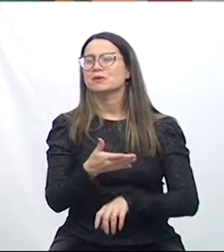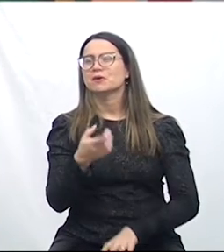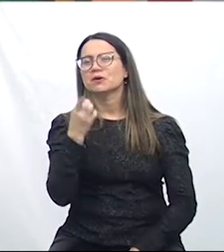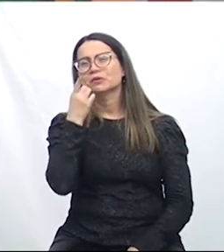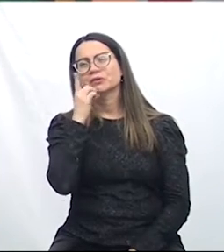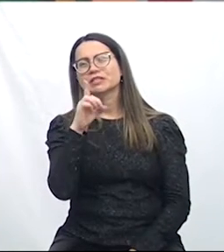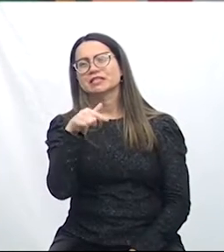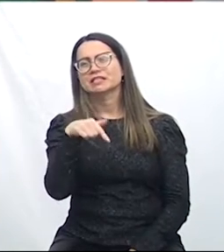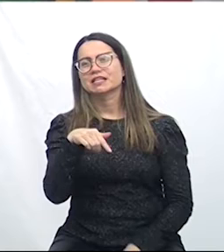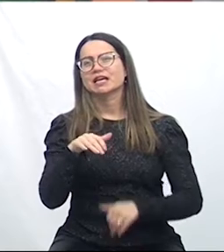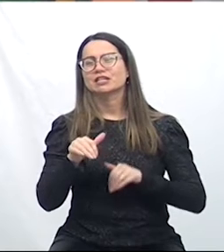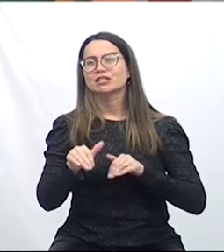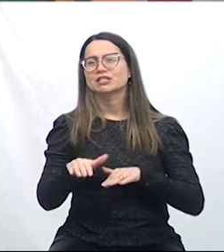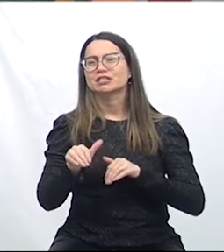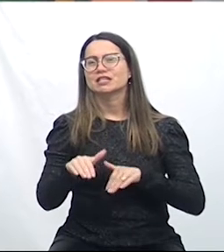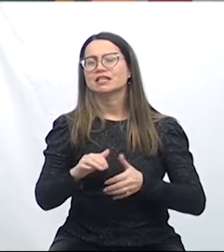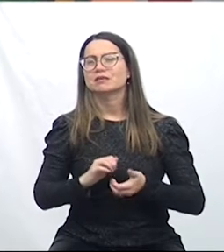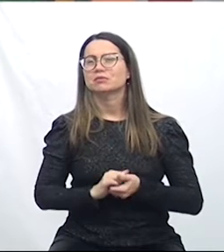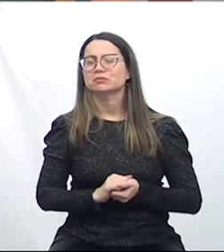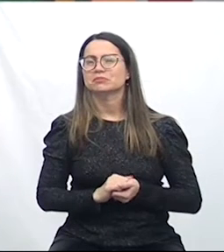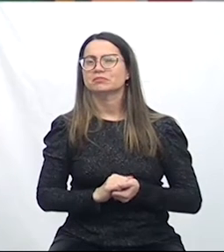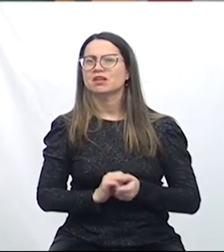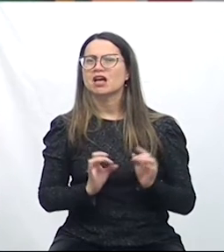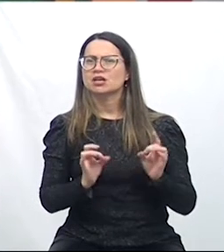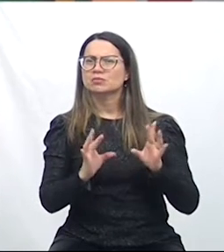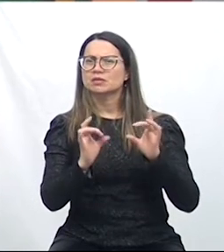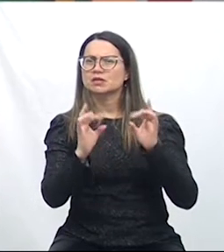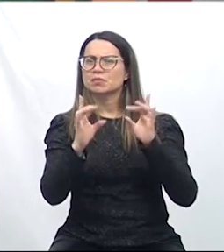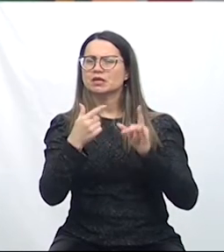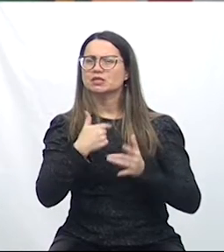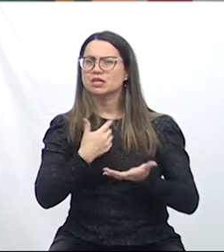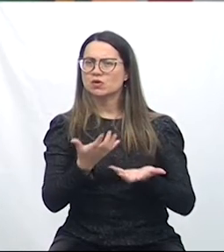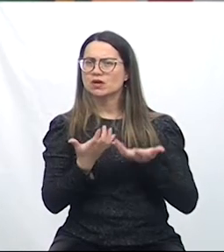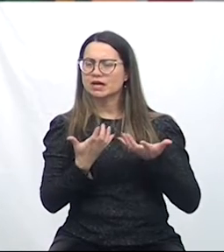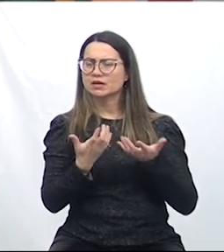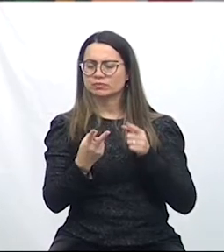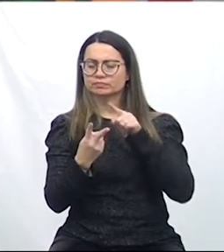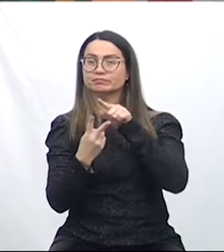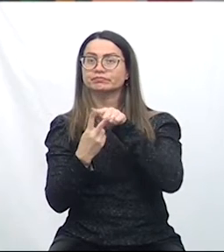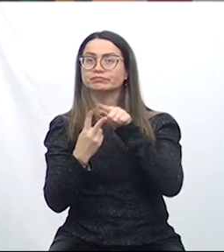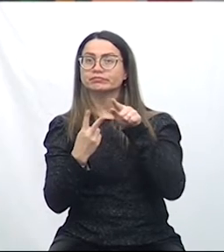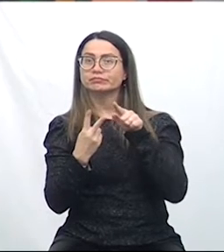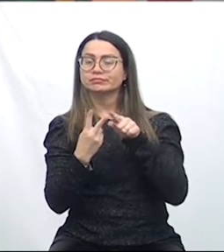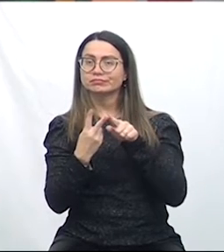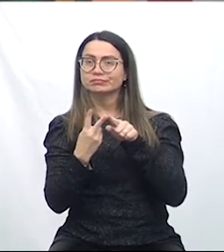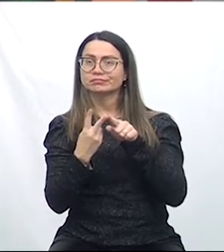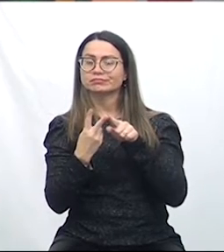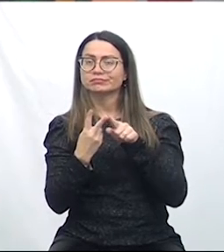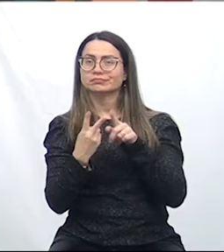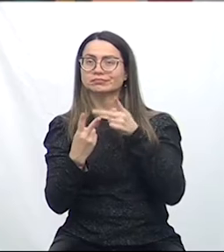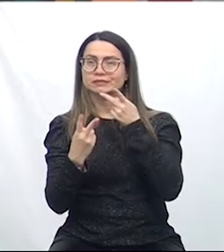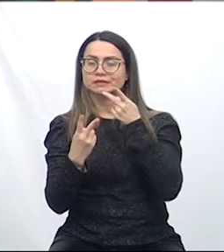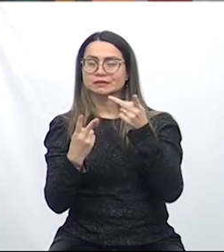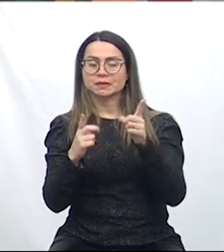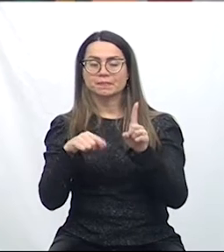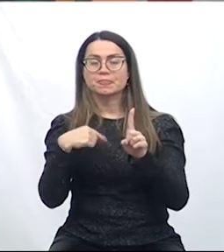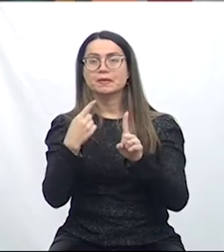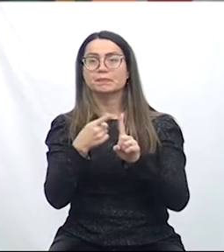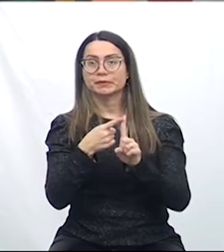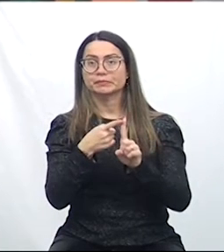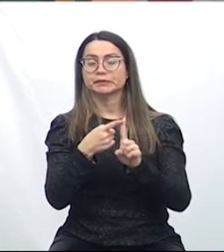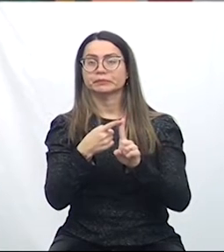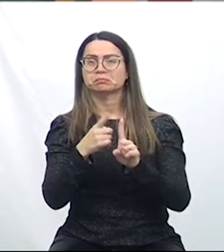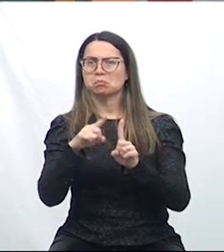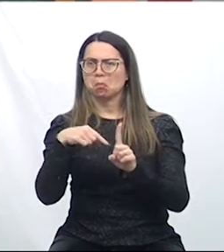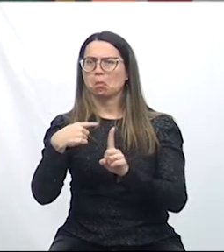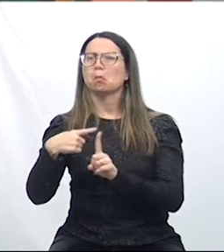7 de setembro. Em especial, gostaria de fazer dois registros. Primeiramente, um registro positivo,